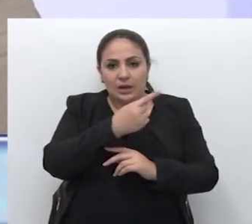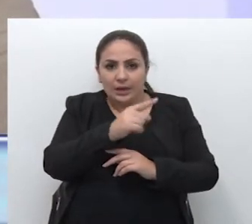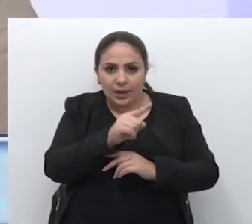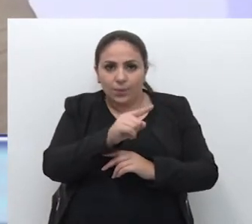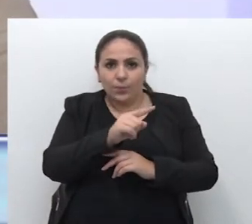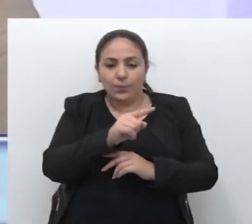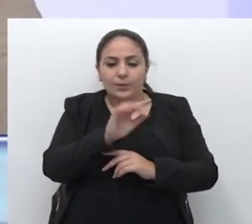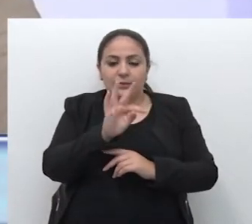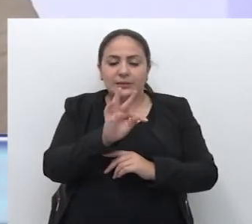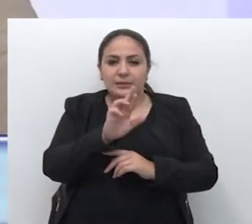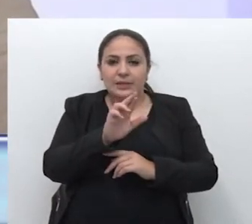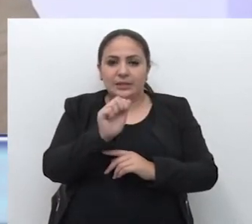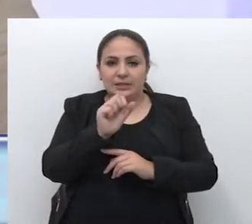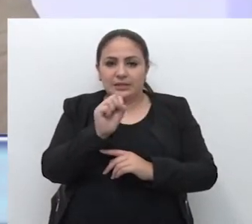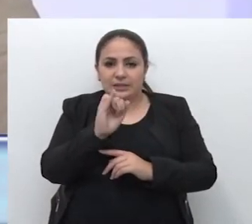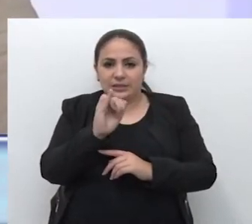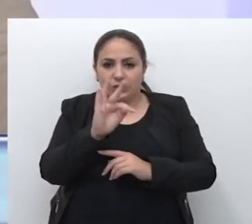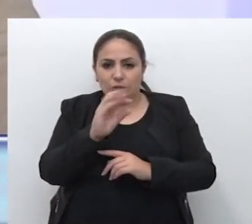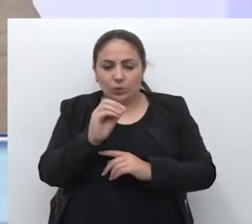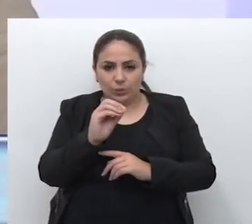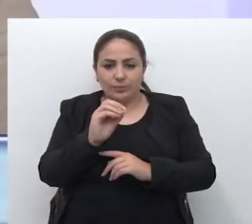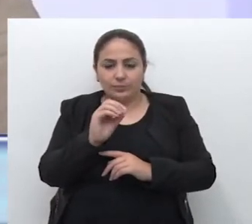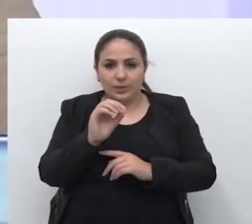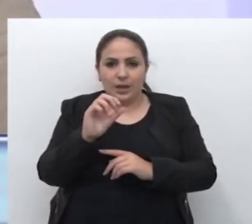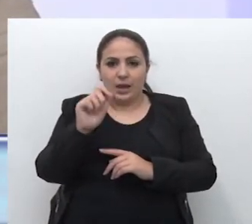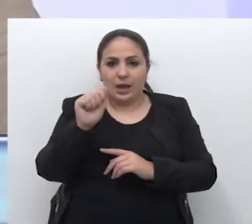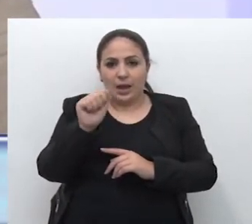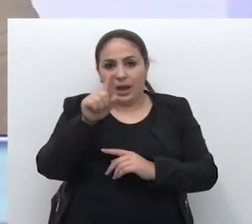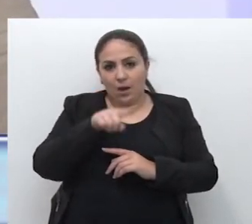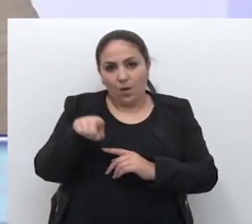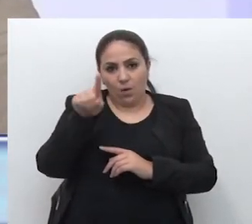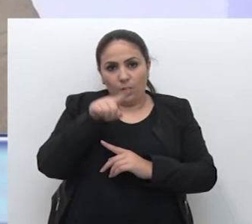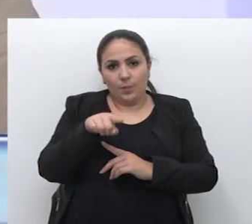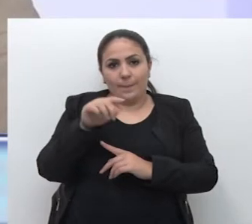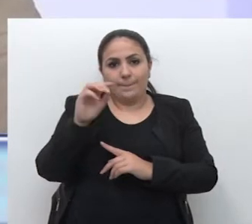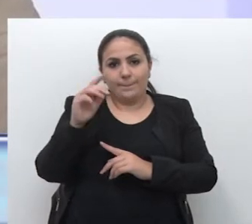Educacão Trânsito, né, educação sem o cedilha, o tio,